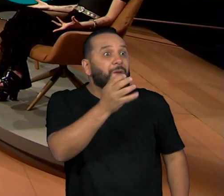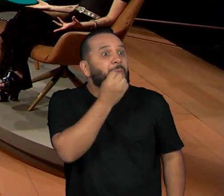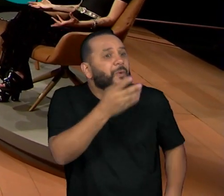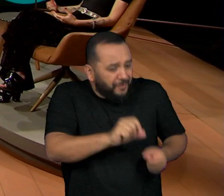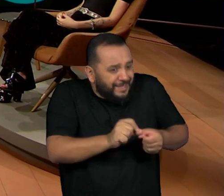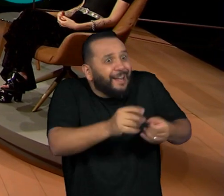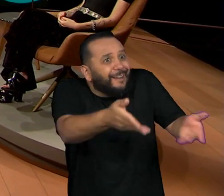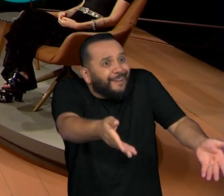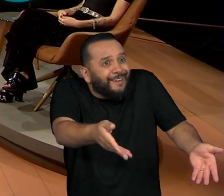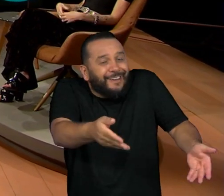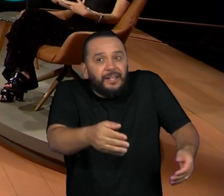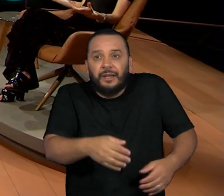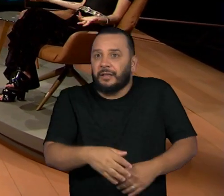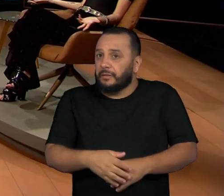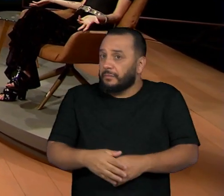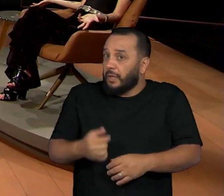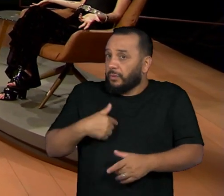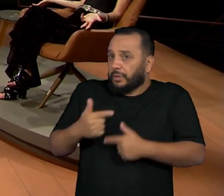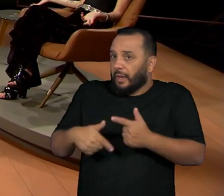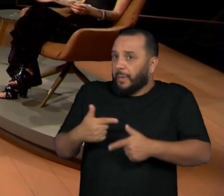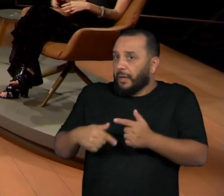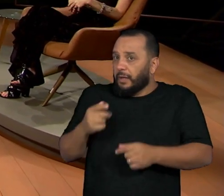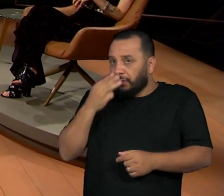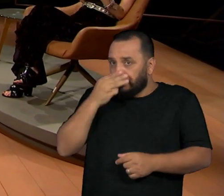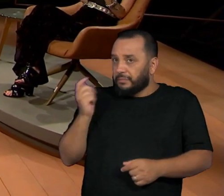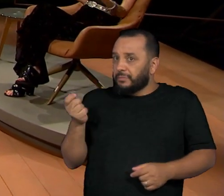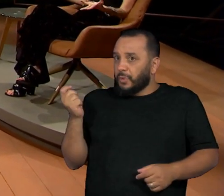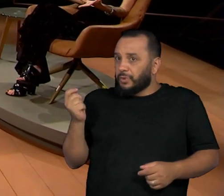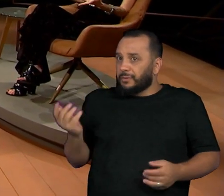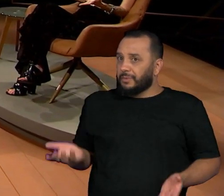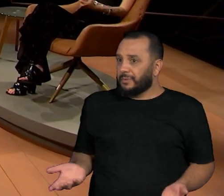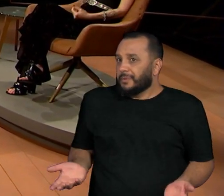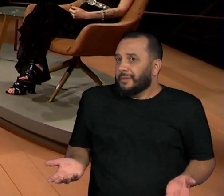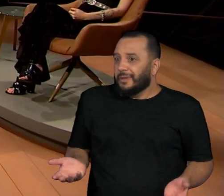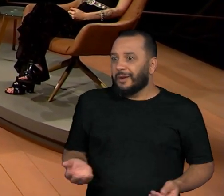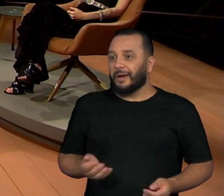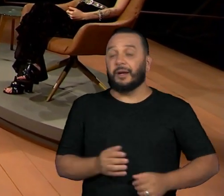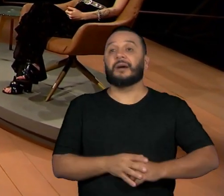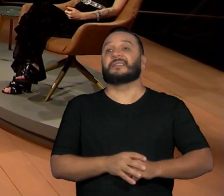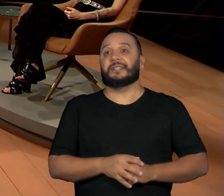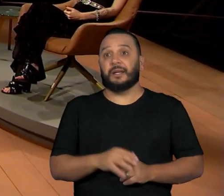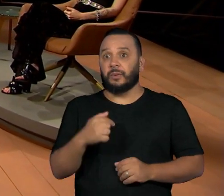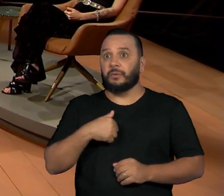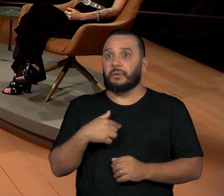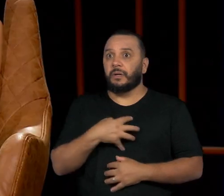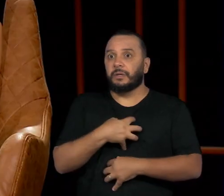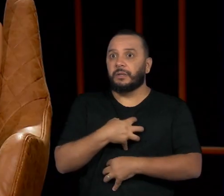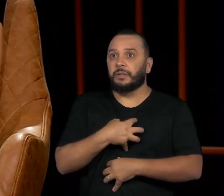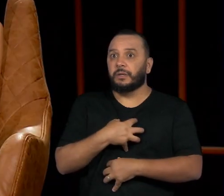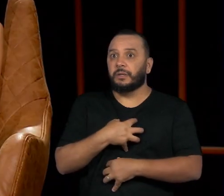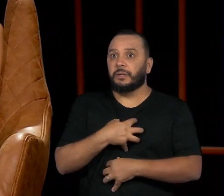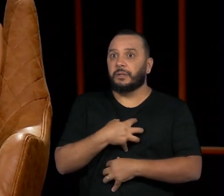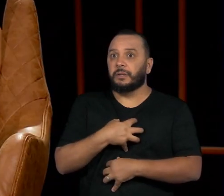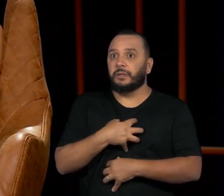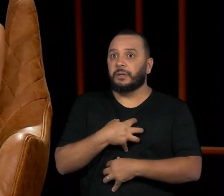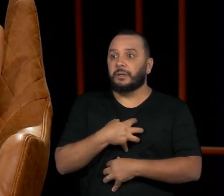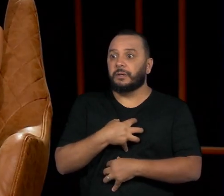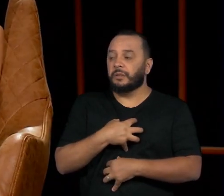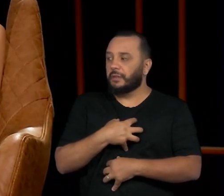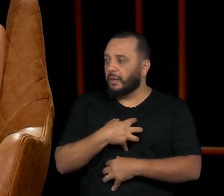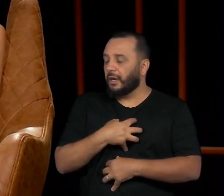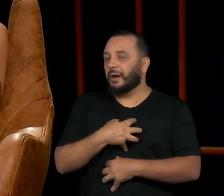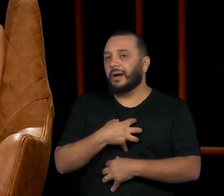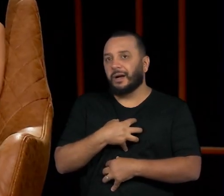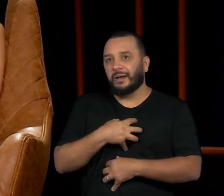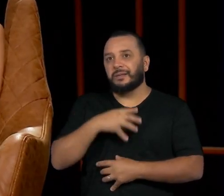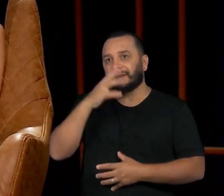fazendo aqui? E ela falou, estou ganhando meu pão. Aí foi uma coisa foi um choque, porque aí eu me dei conta